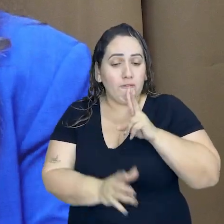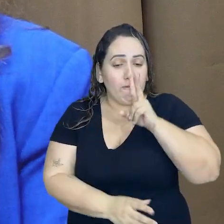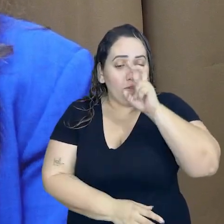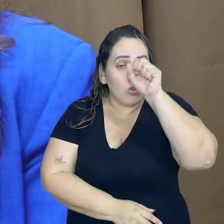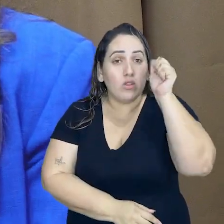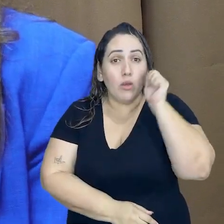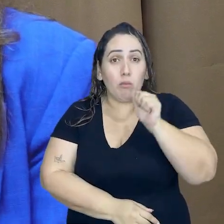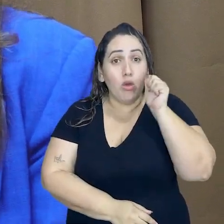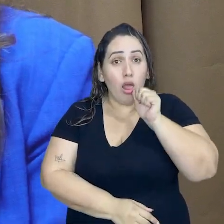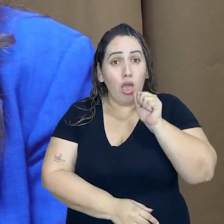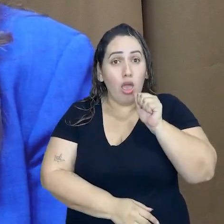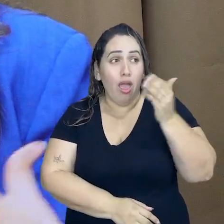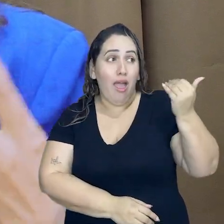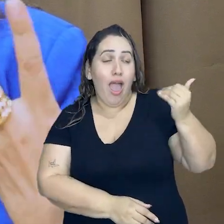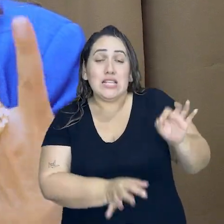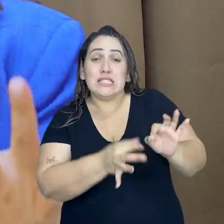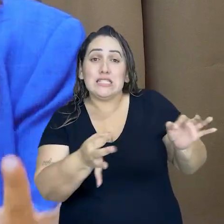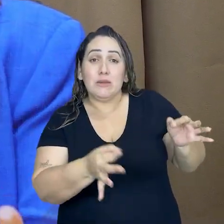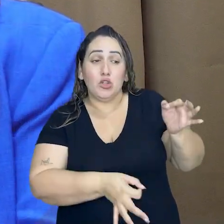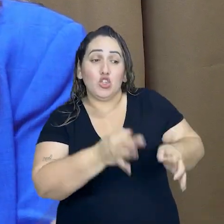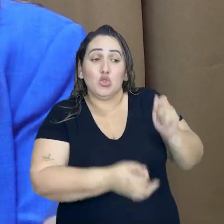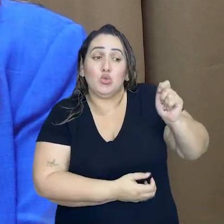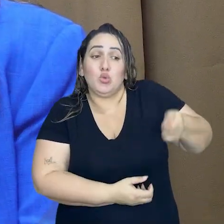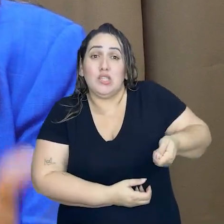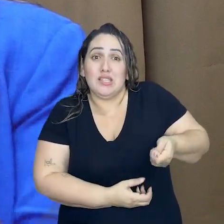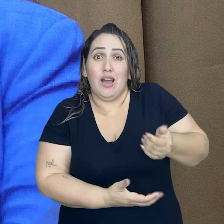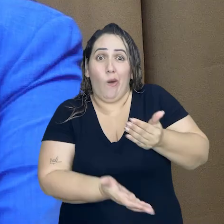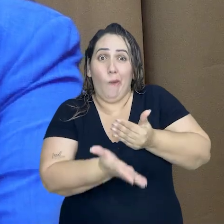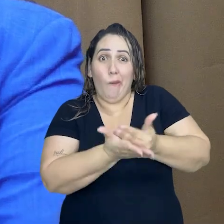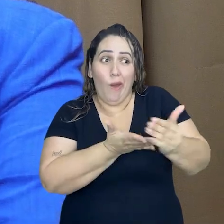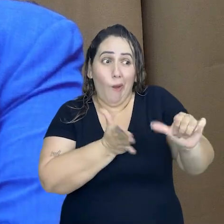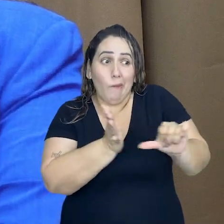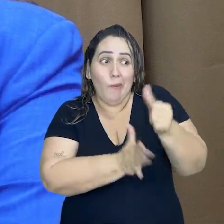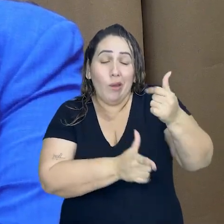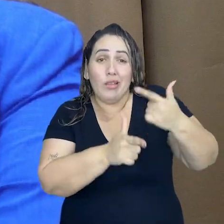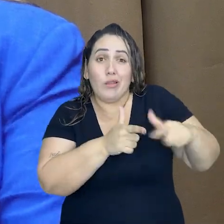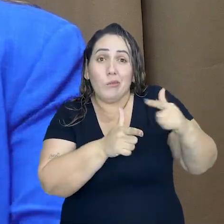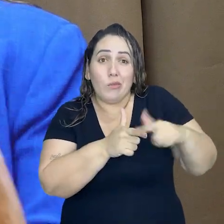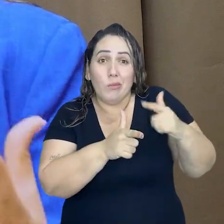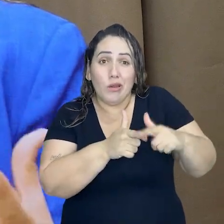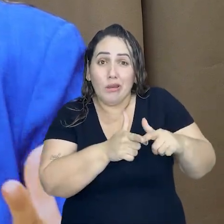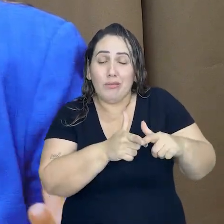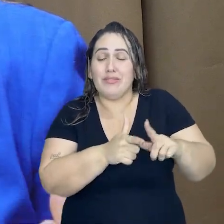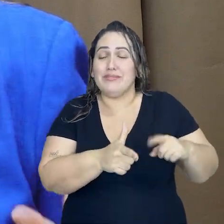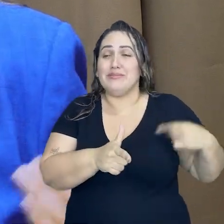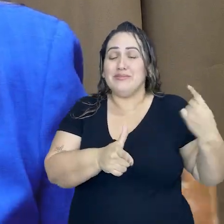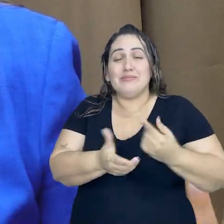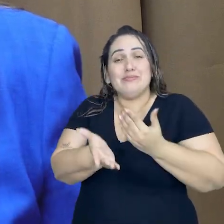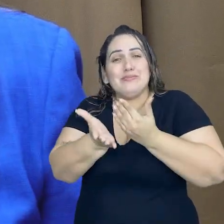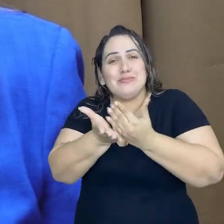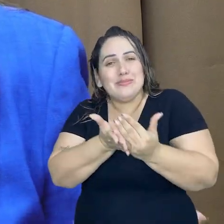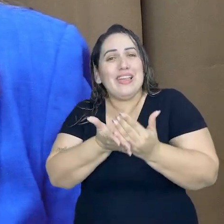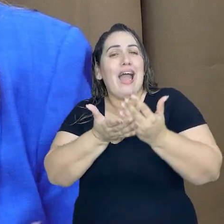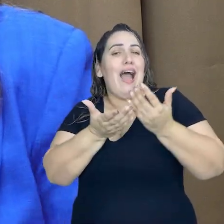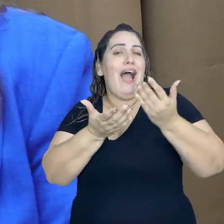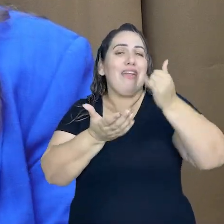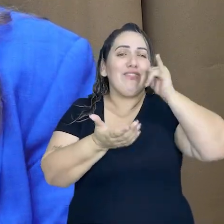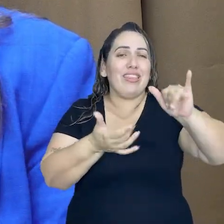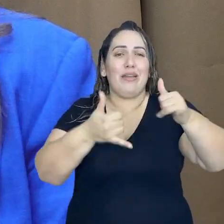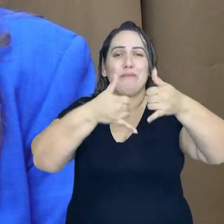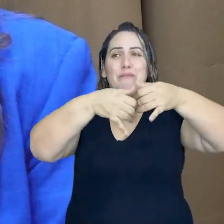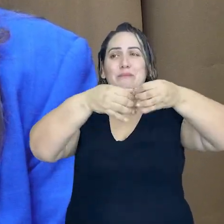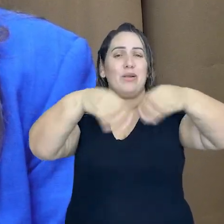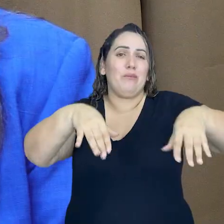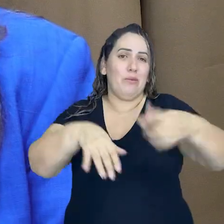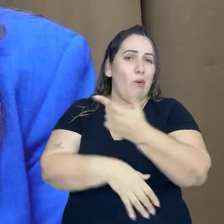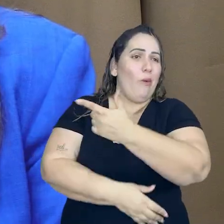e sempre o TSE está assim. Tem que ser realmente aplaudido de pé, porque eu acho que assim, o TSE, apesar de todas